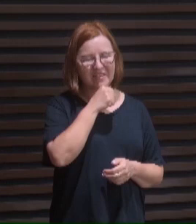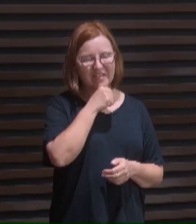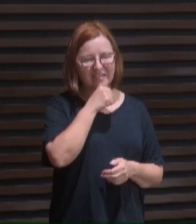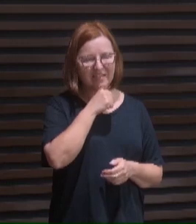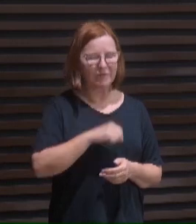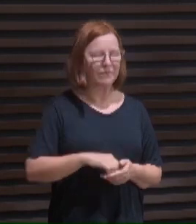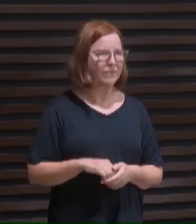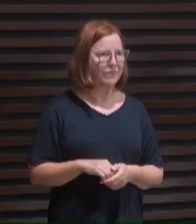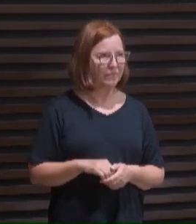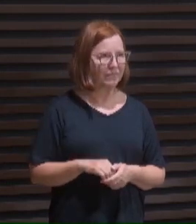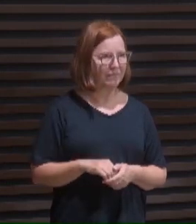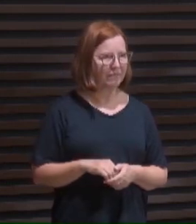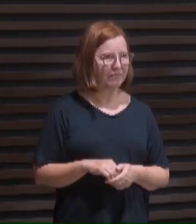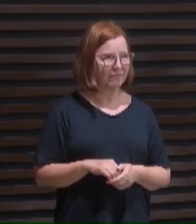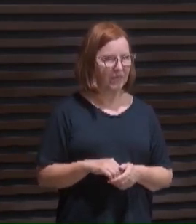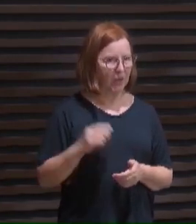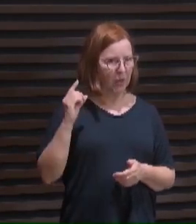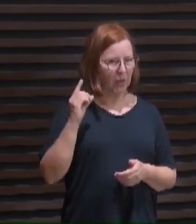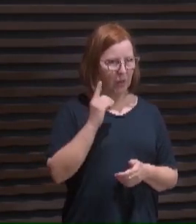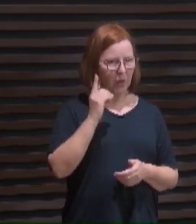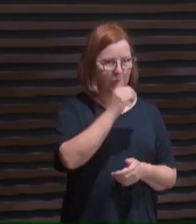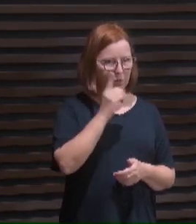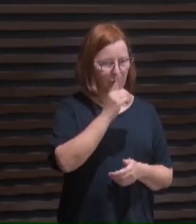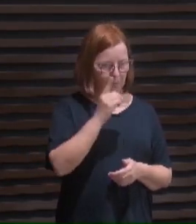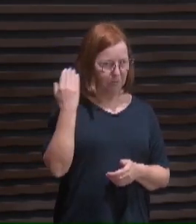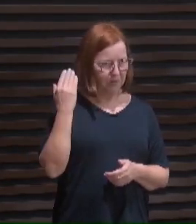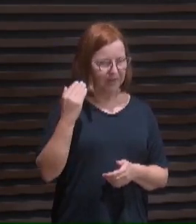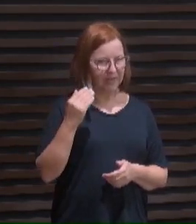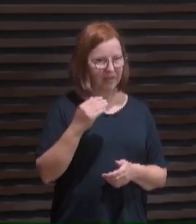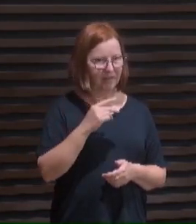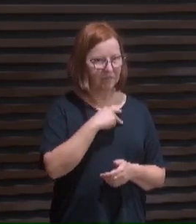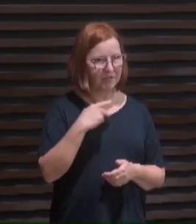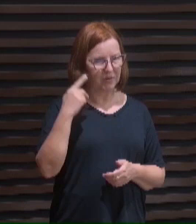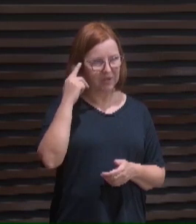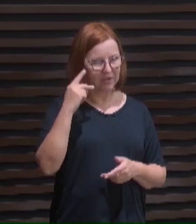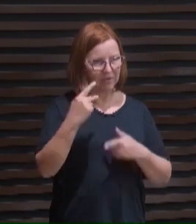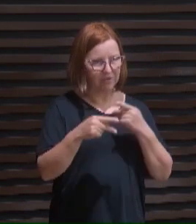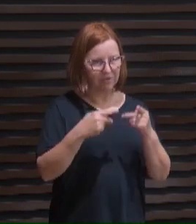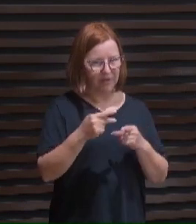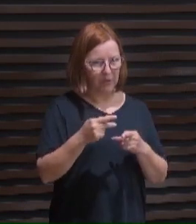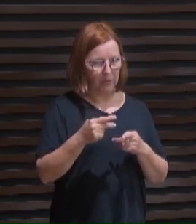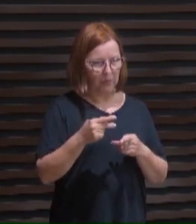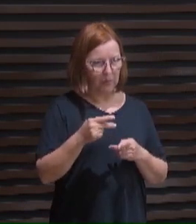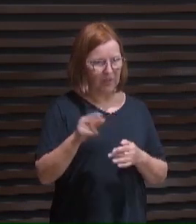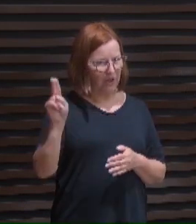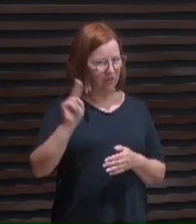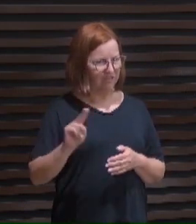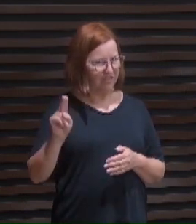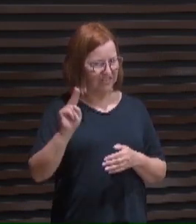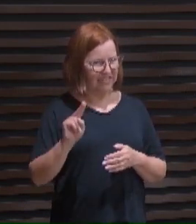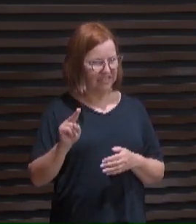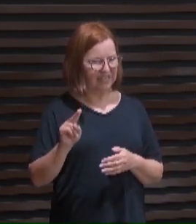Eu falei, não sei se domingo passado ou no outro, que na mesma universidade de Cambridge, no ano